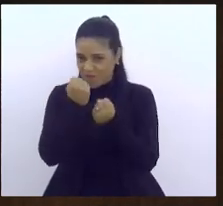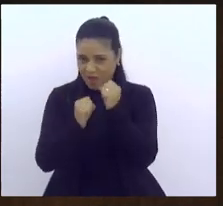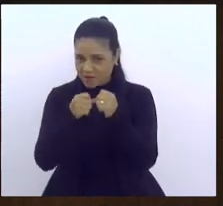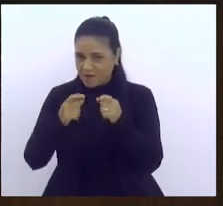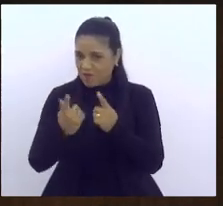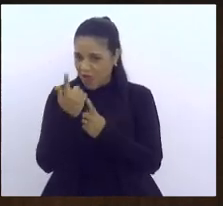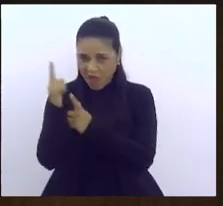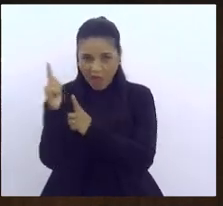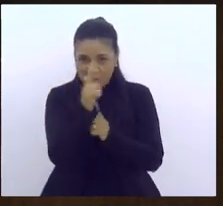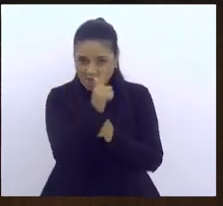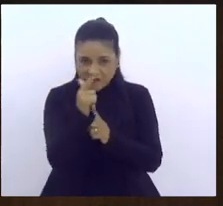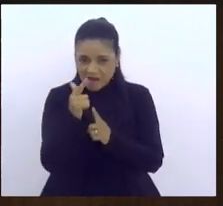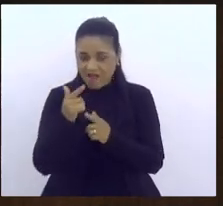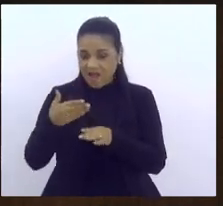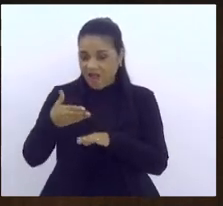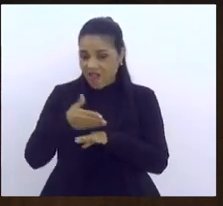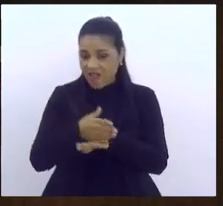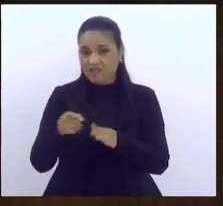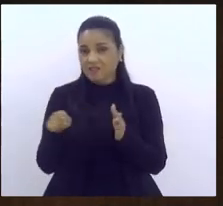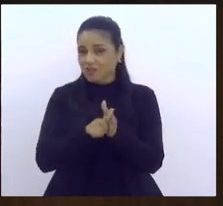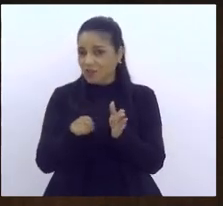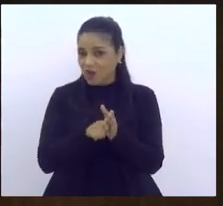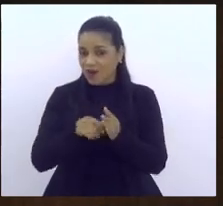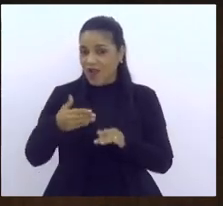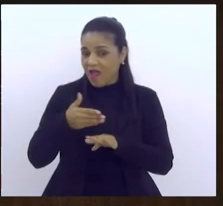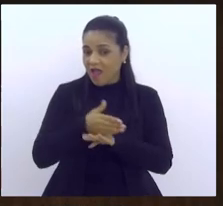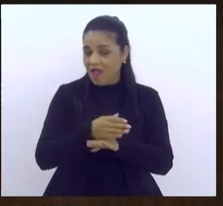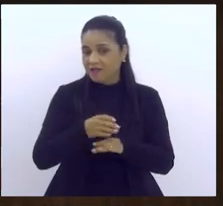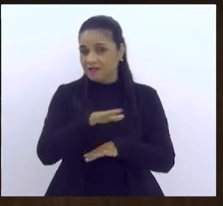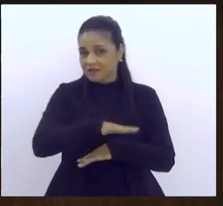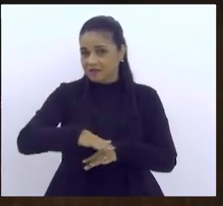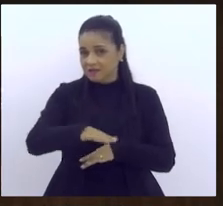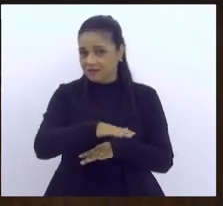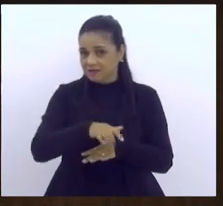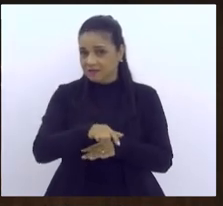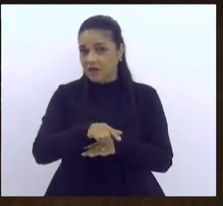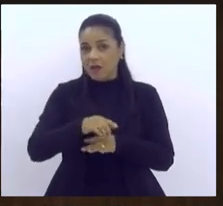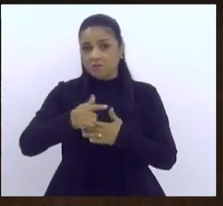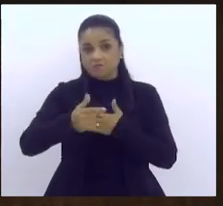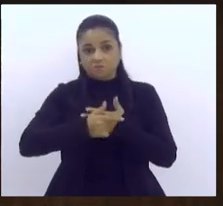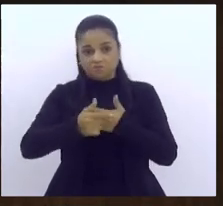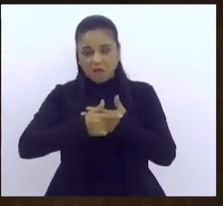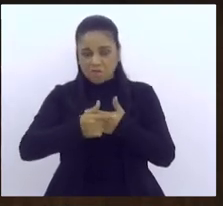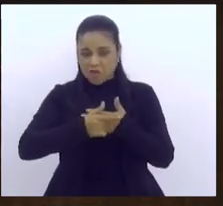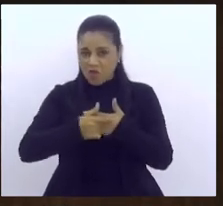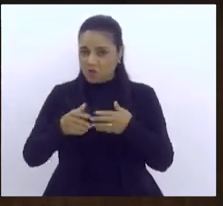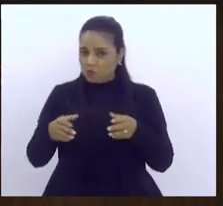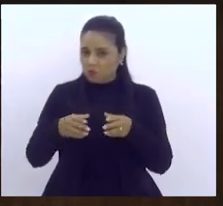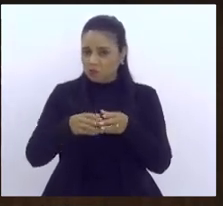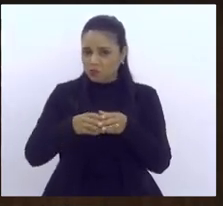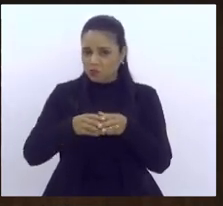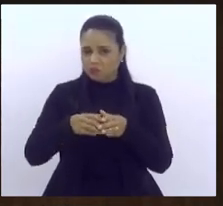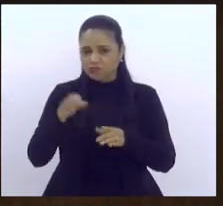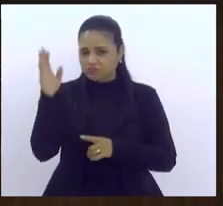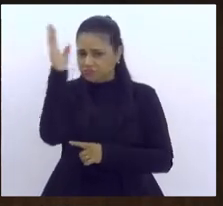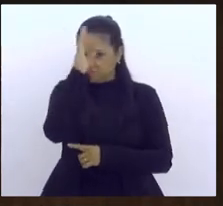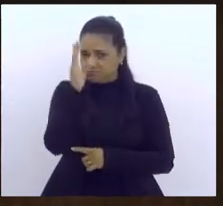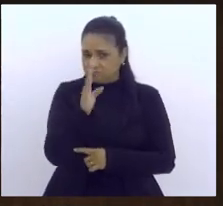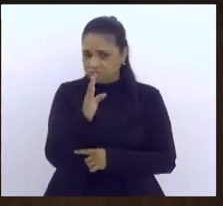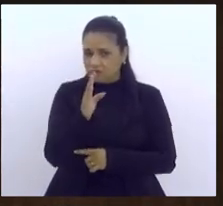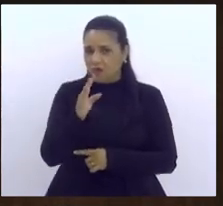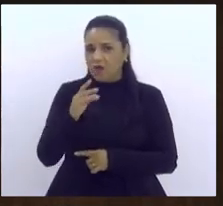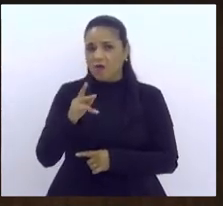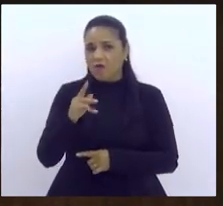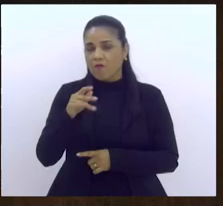entram no território, a droga entra no território. Existe um papel fundamental das forças nacionais que precisa ser enfrentado